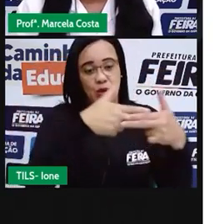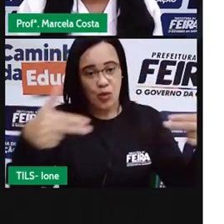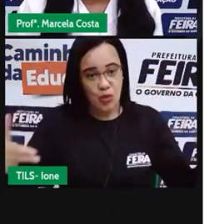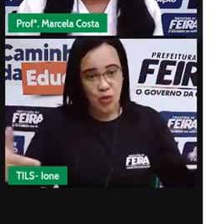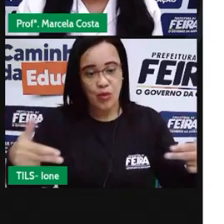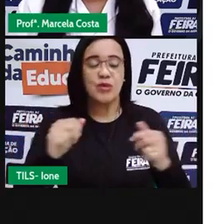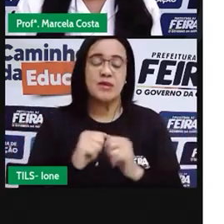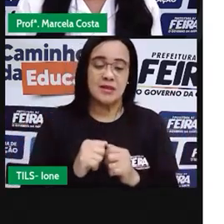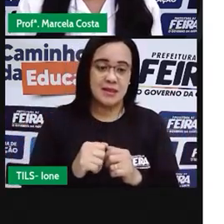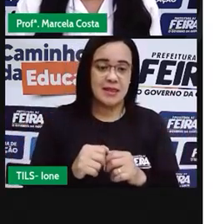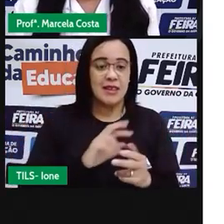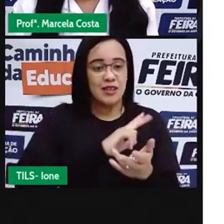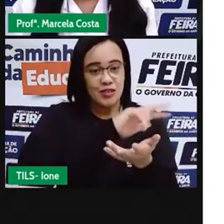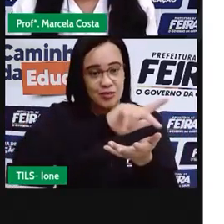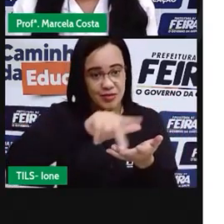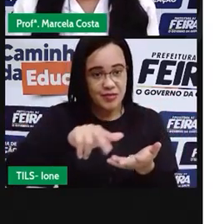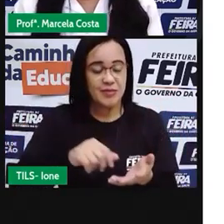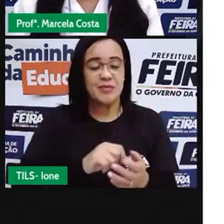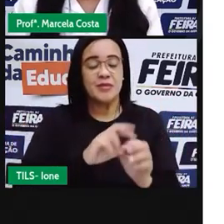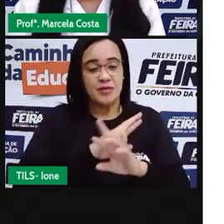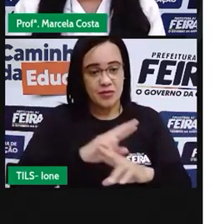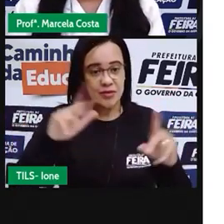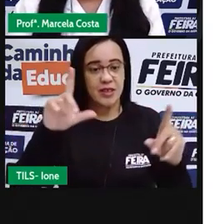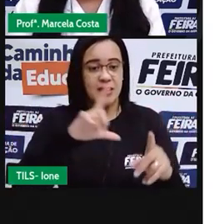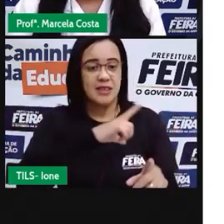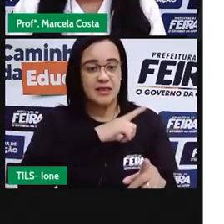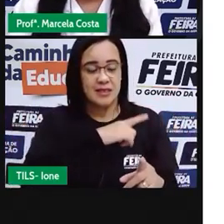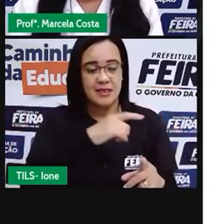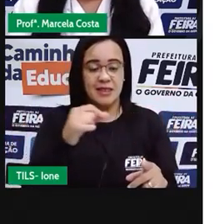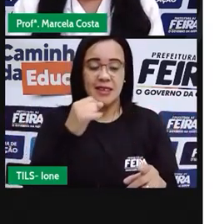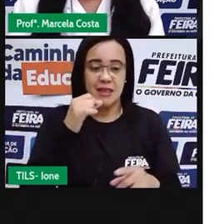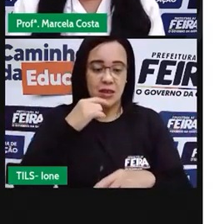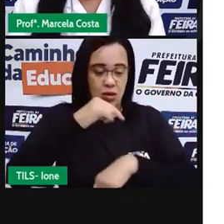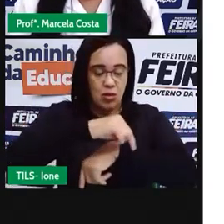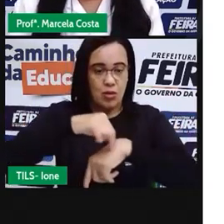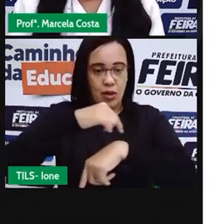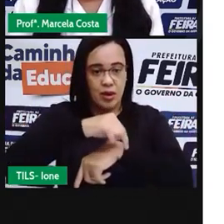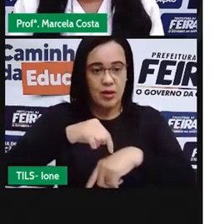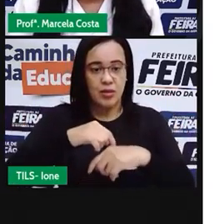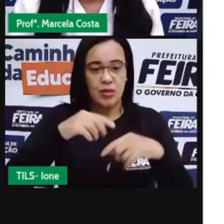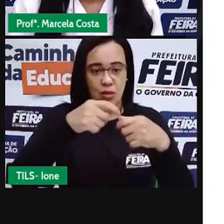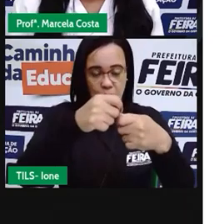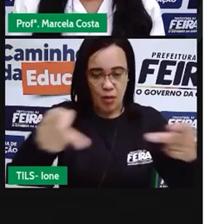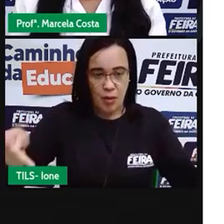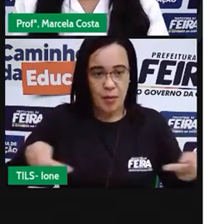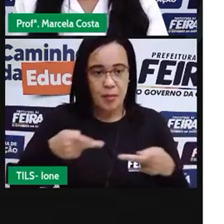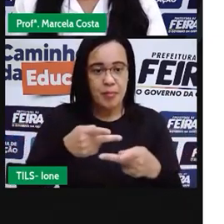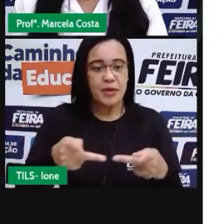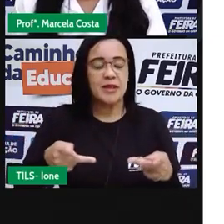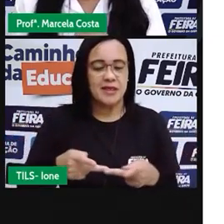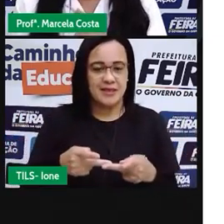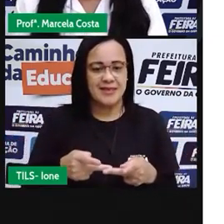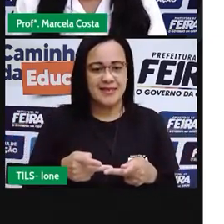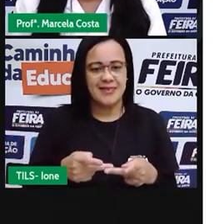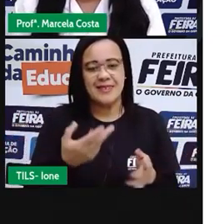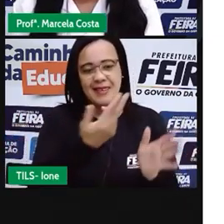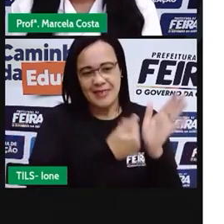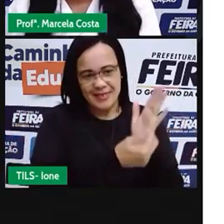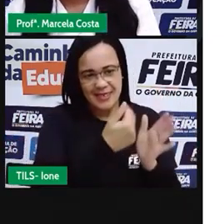como círculo, quadrado, retângulo, triângulo, em desenhos apontados